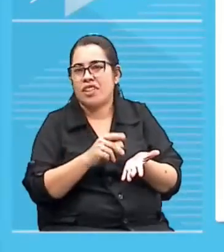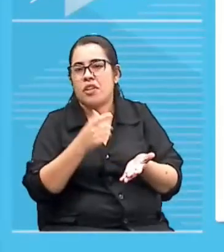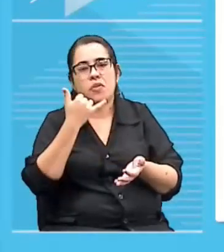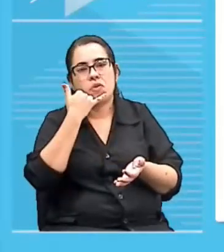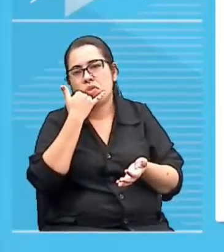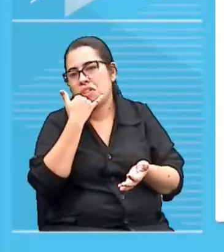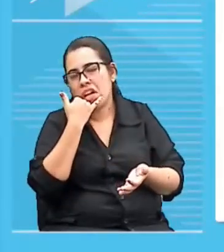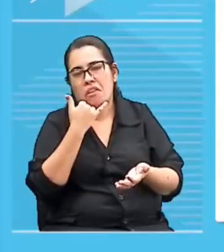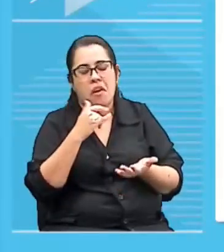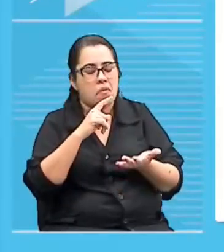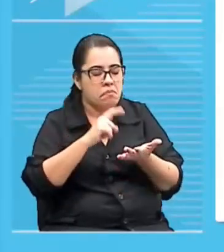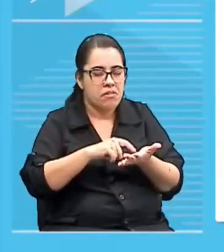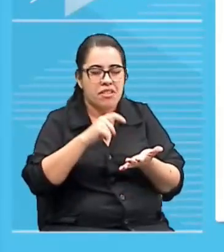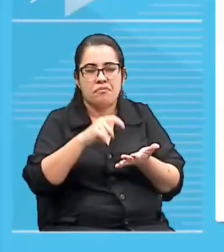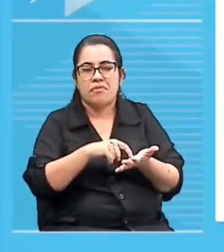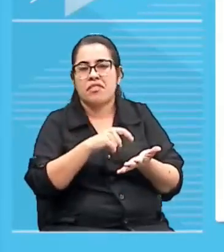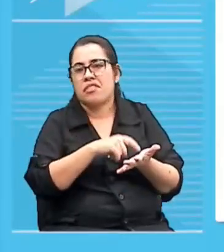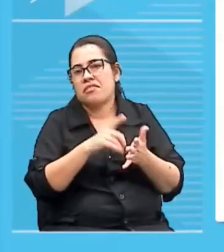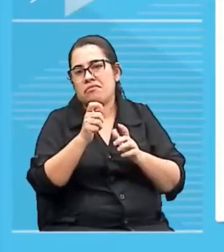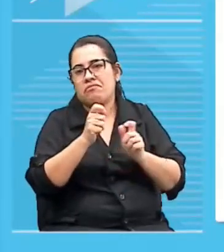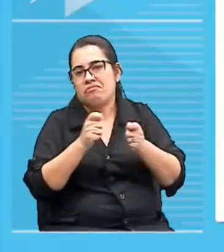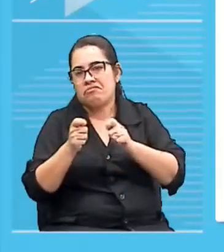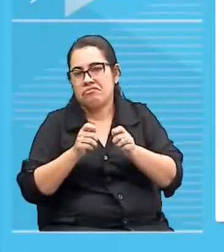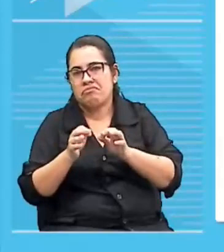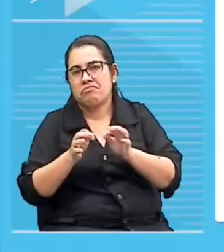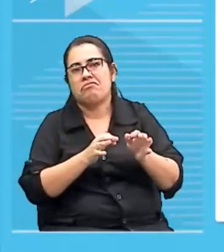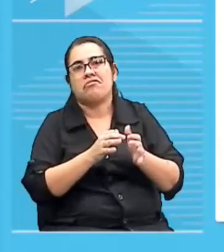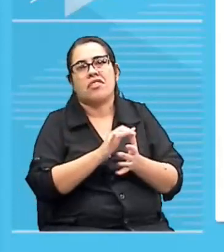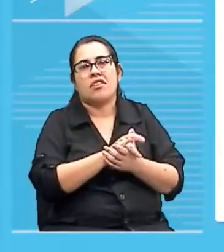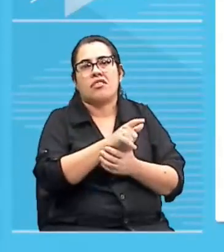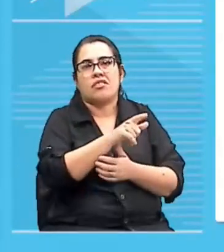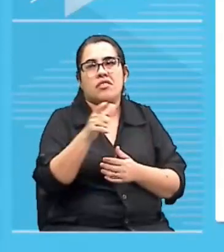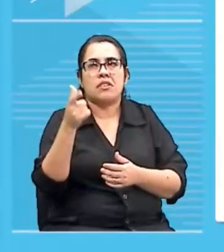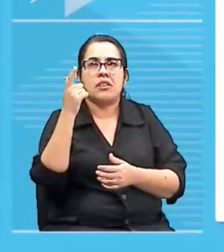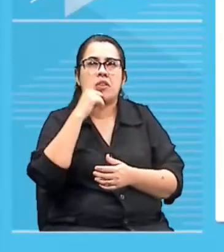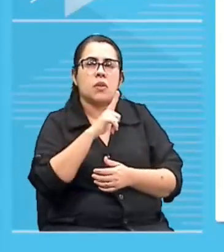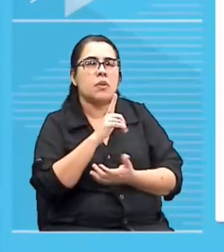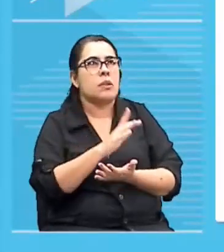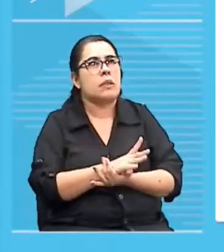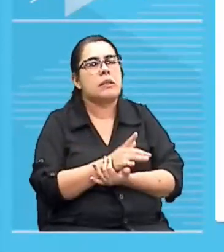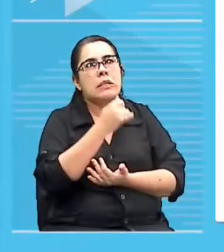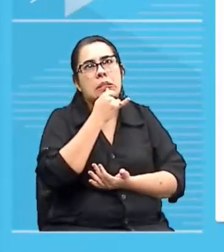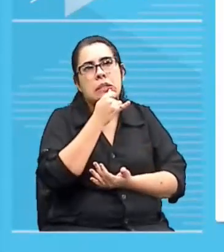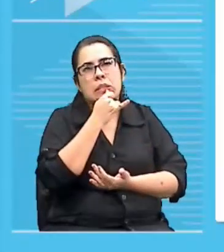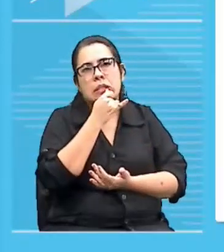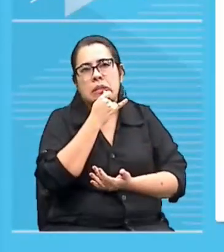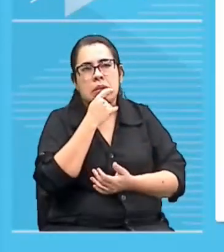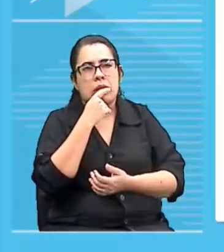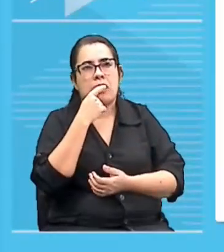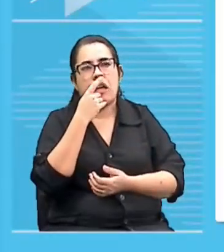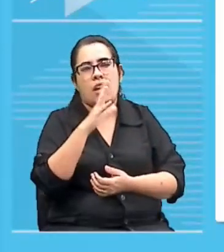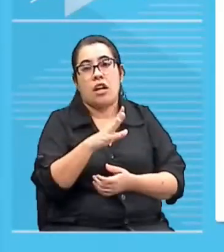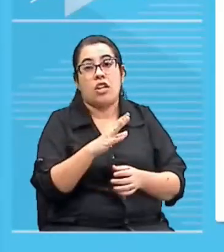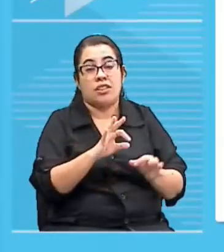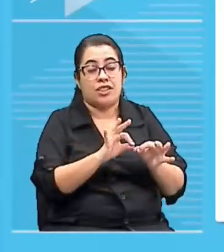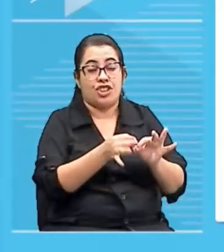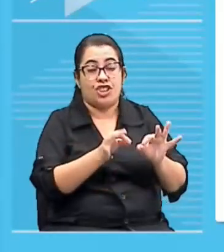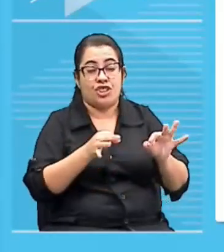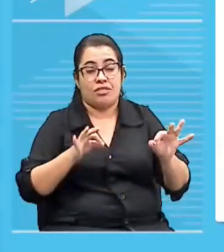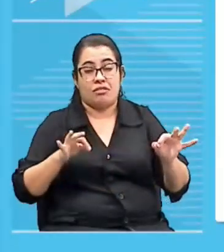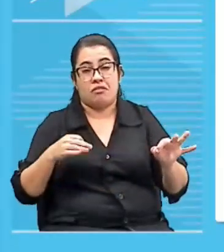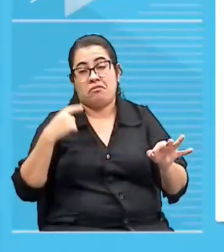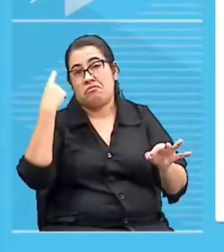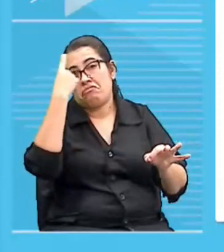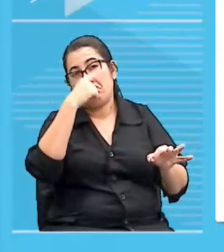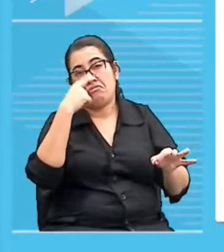seu celular, por exemplo. Você consegue, imagine que você está a meia hora da sua casa, ou então